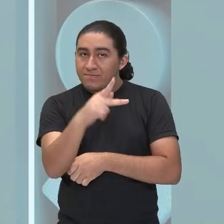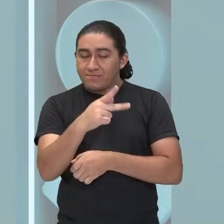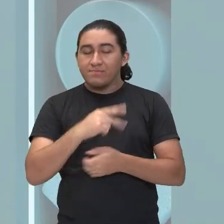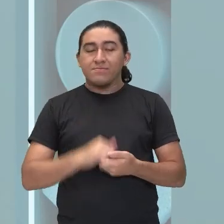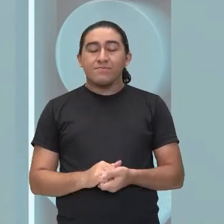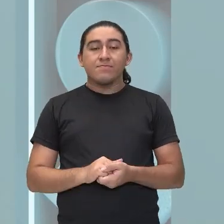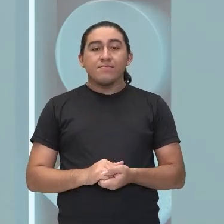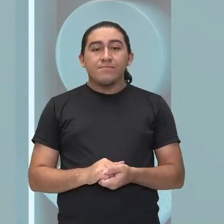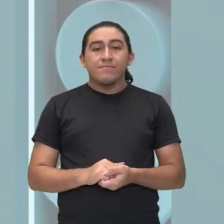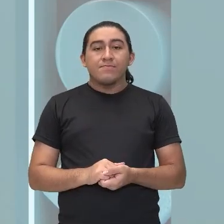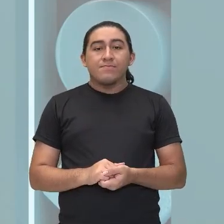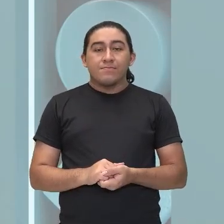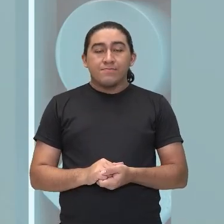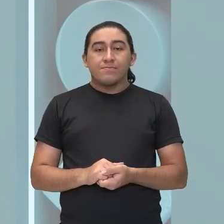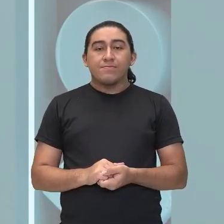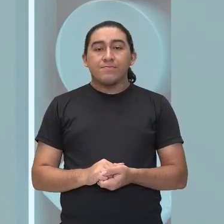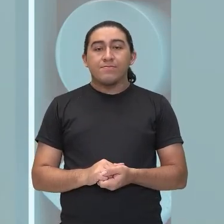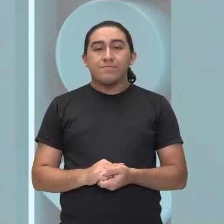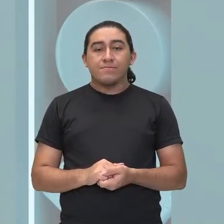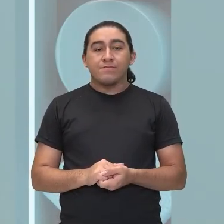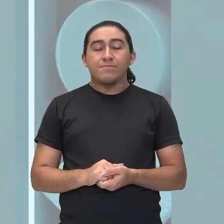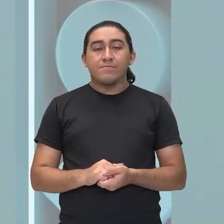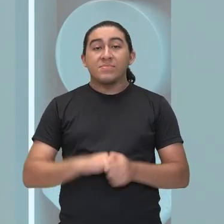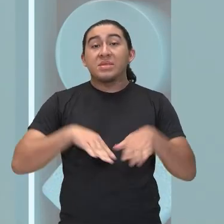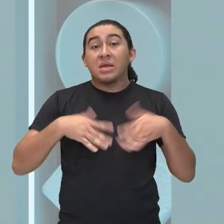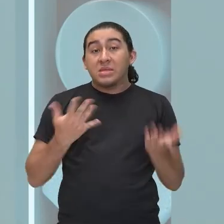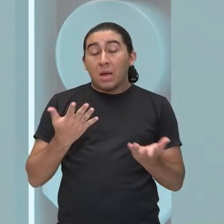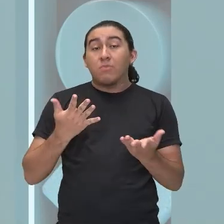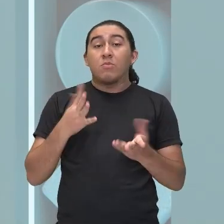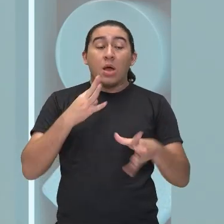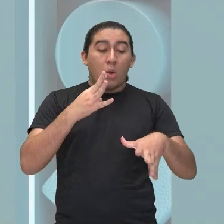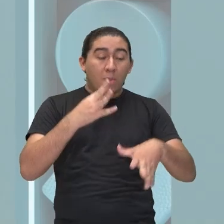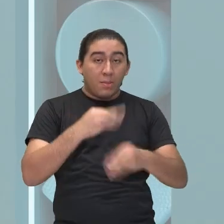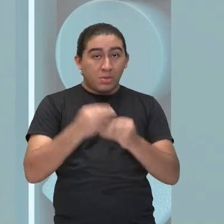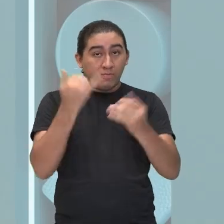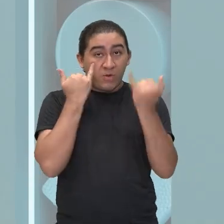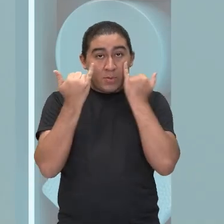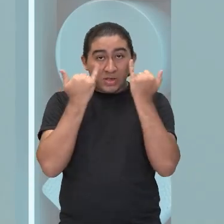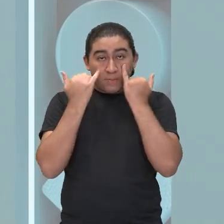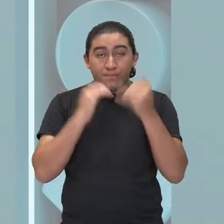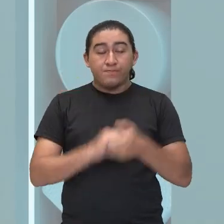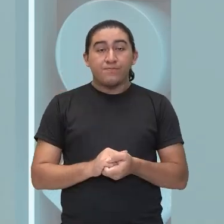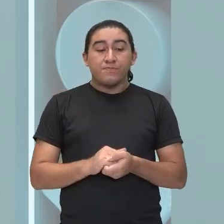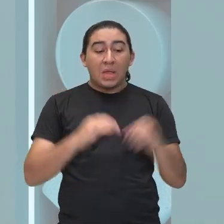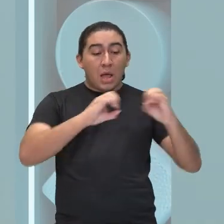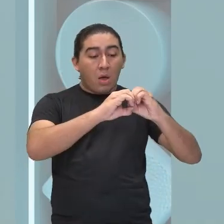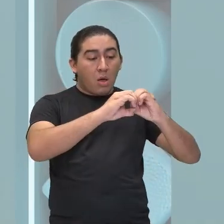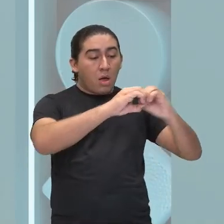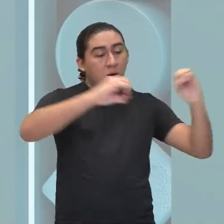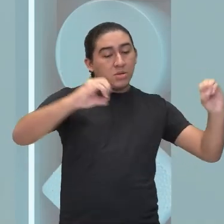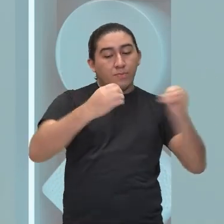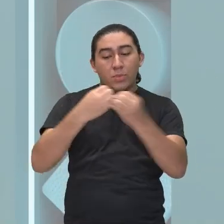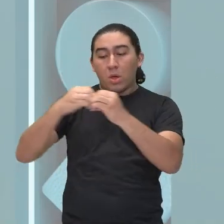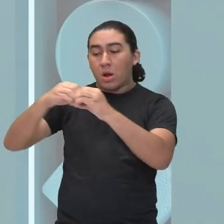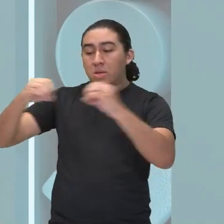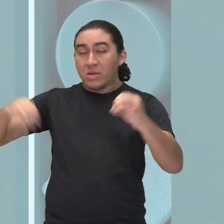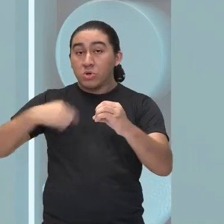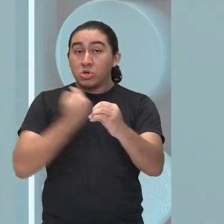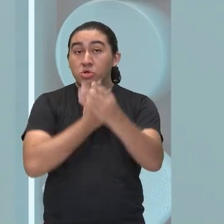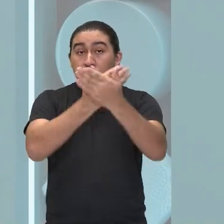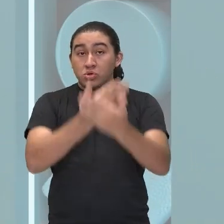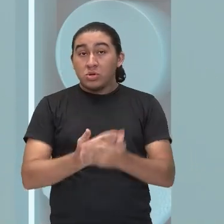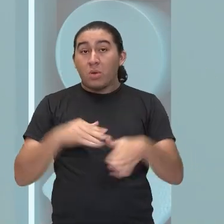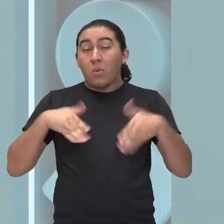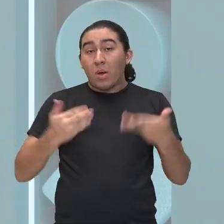dito isso, a informação adicional é de que o período composto em questão que estamos abordando aqui é o